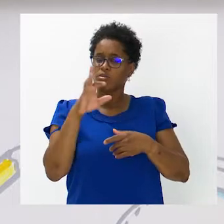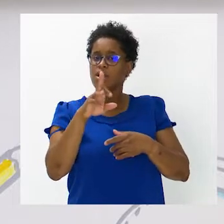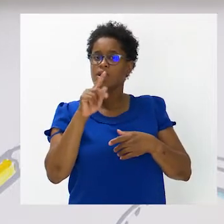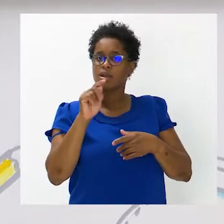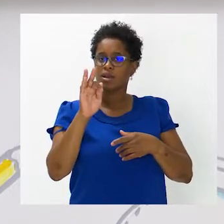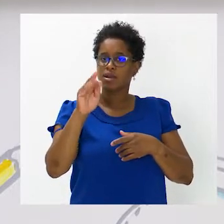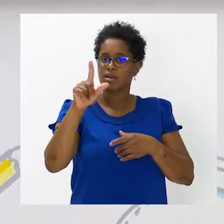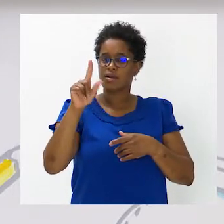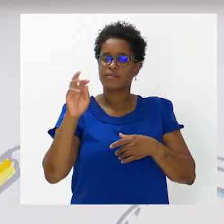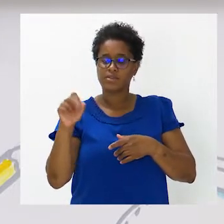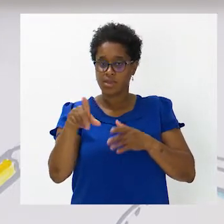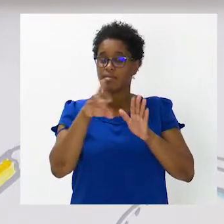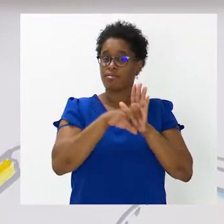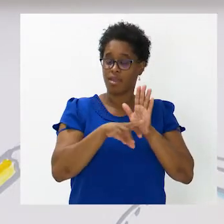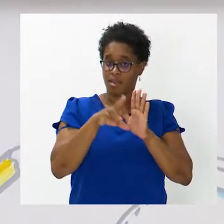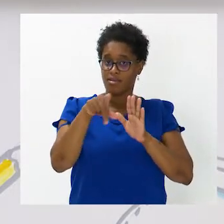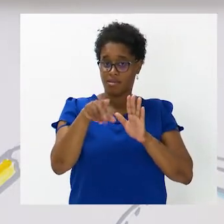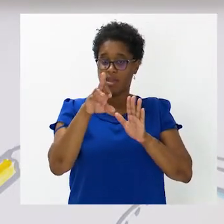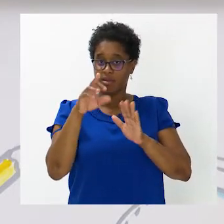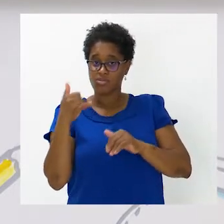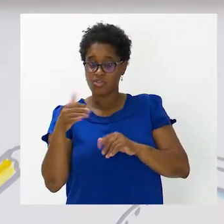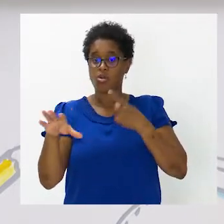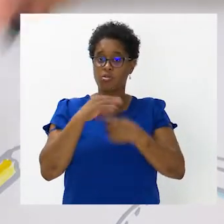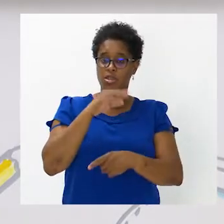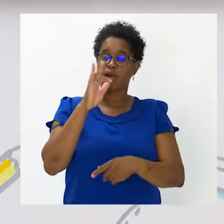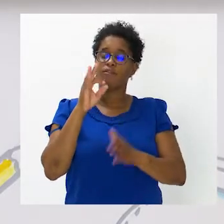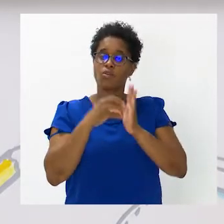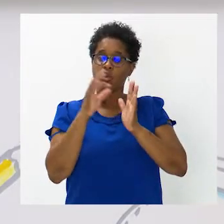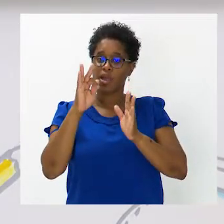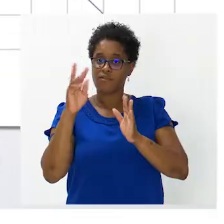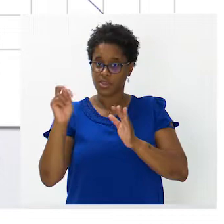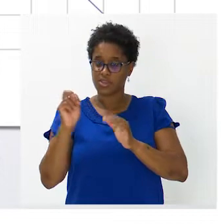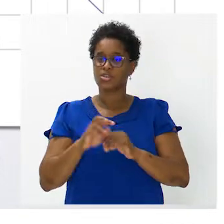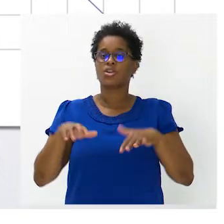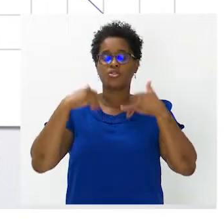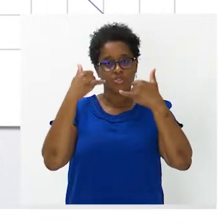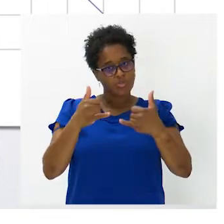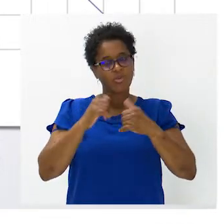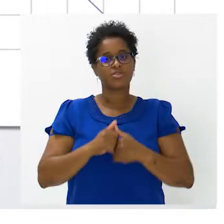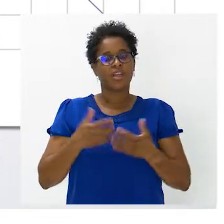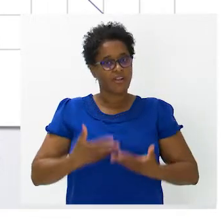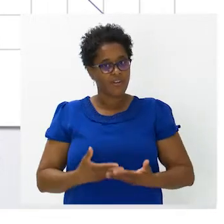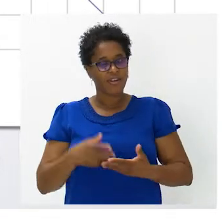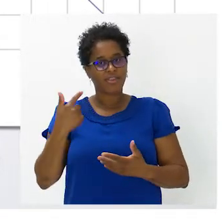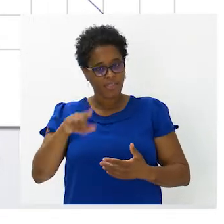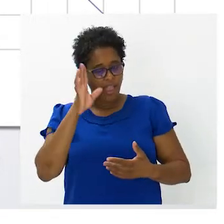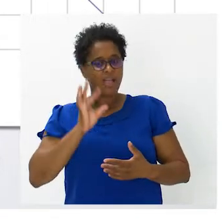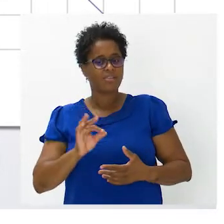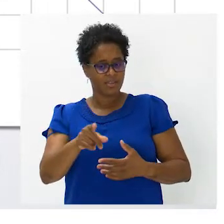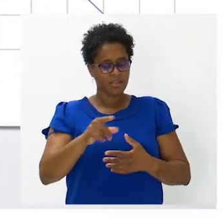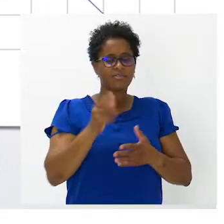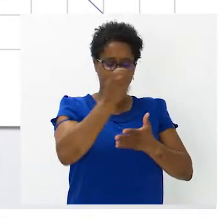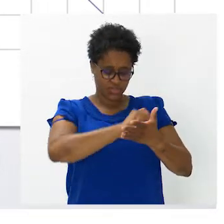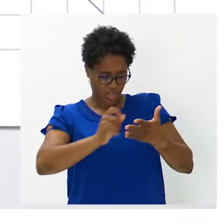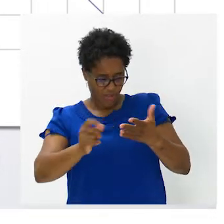segundo esta reta aqui, R2, para obter a figura F3. Depois agora tem assim, descreva